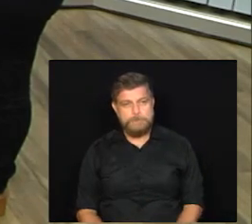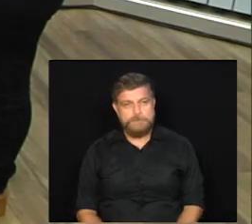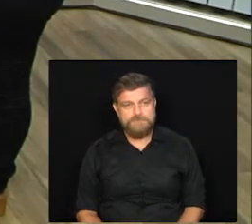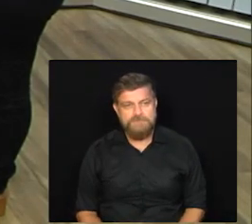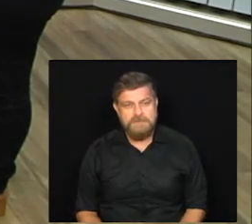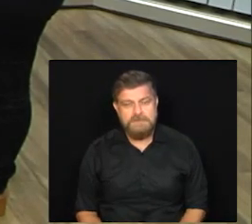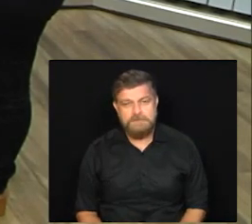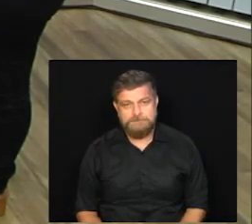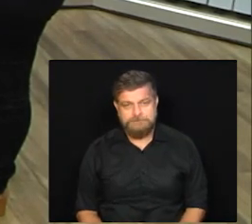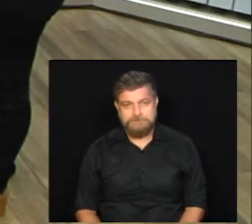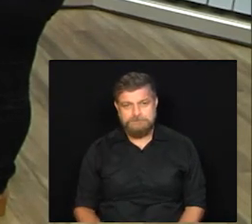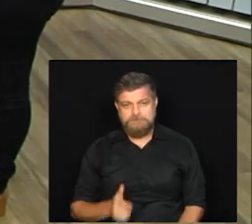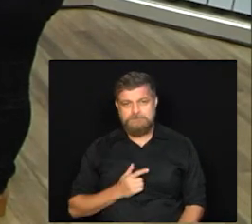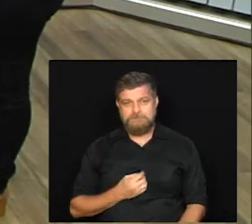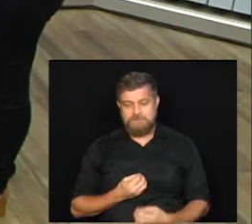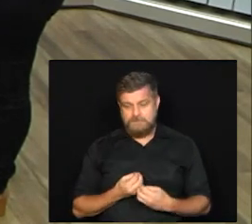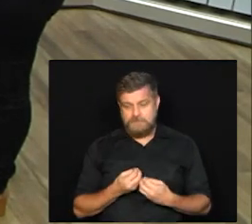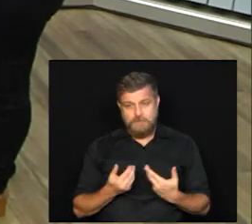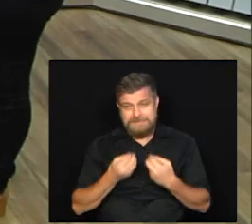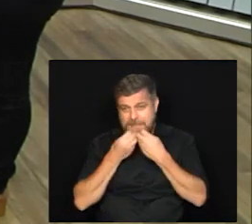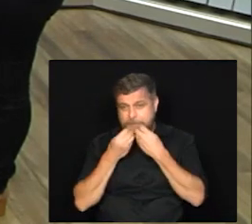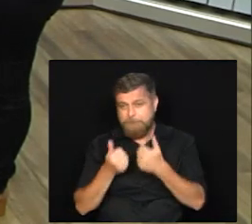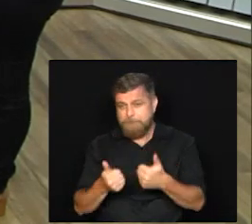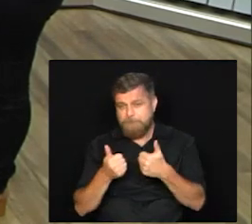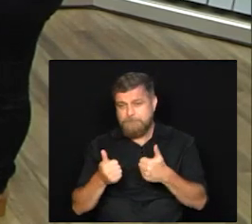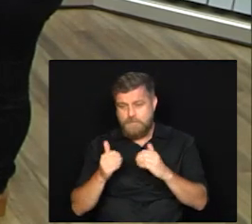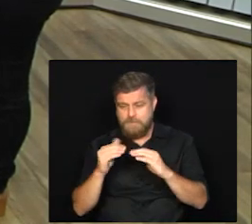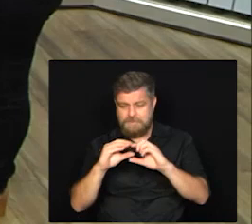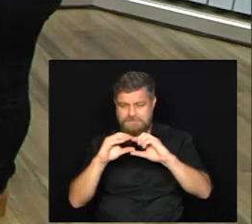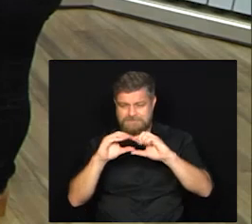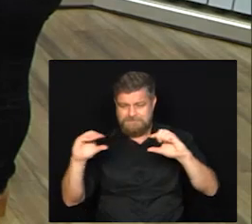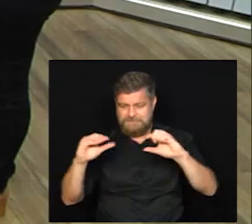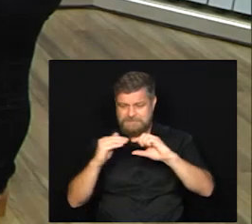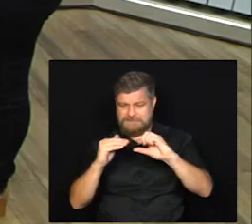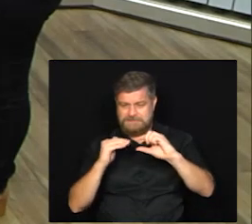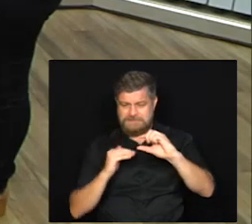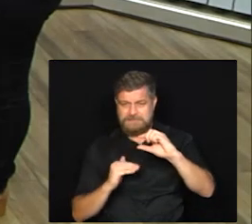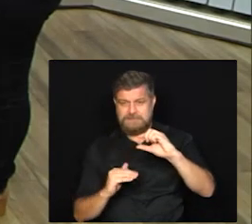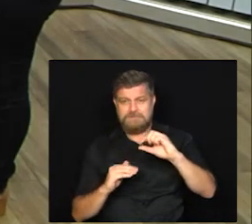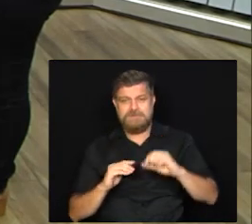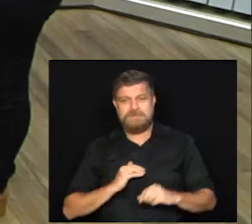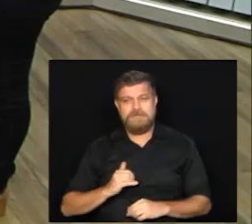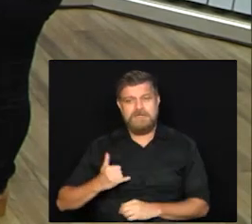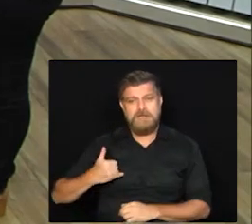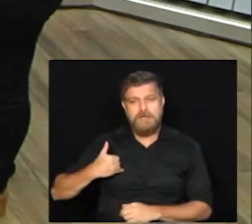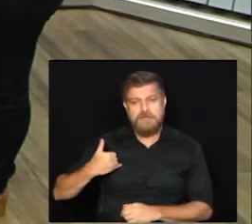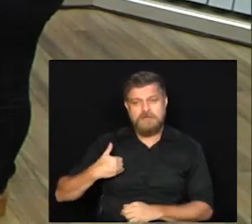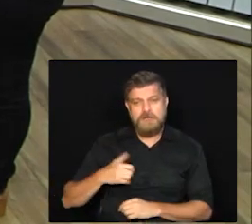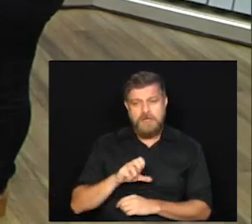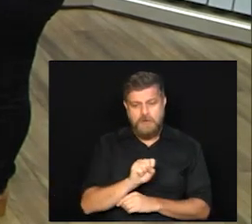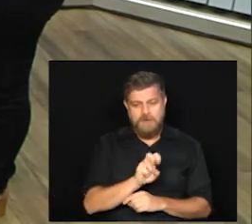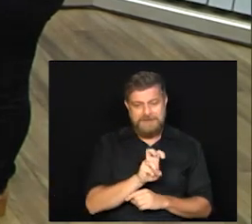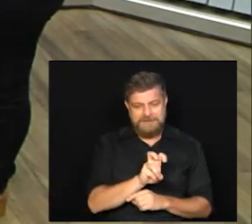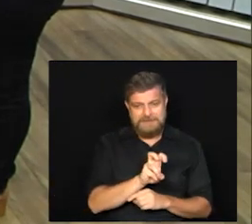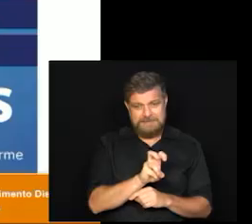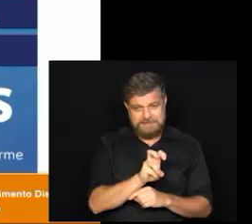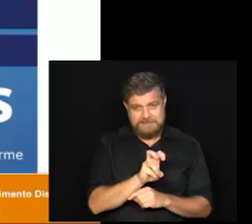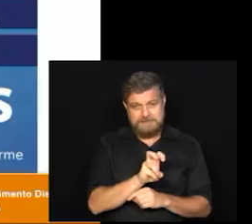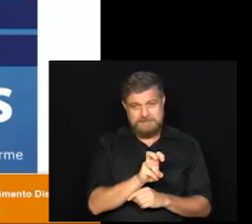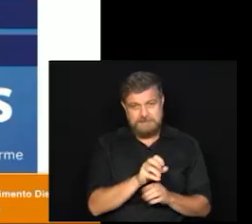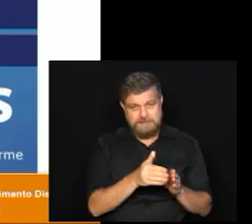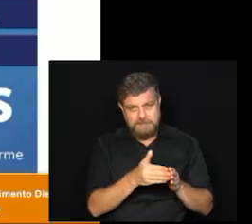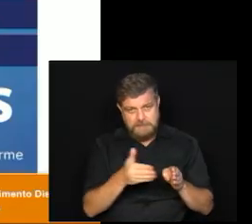vacina.campinas.sp.gov.br e a boa notícia, ela está um pouquinho mais aqui para baixo, são os idosos de 85, a notícia que você deu